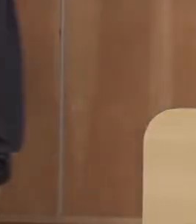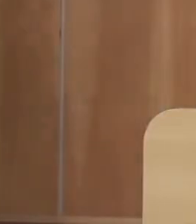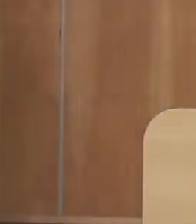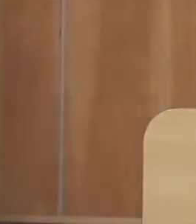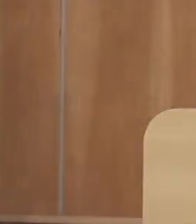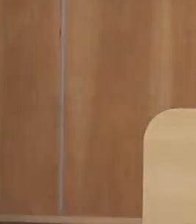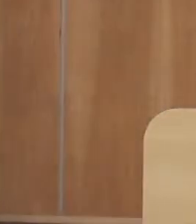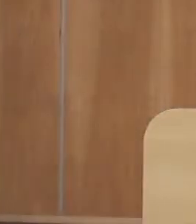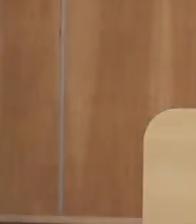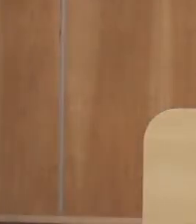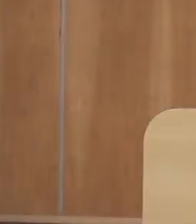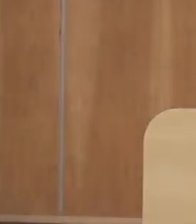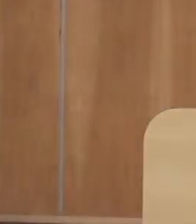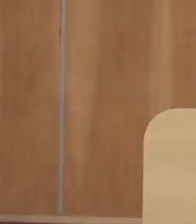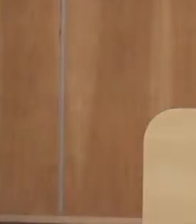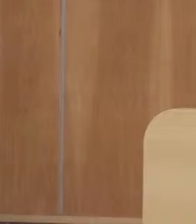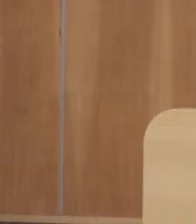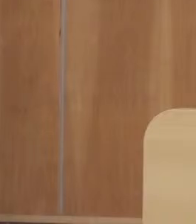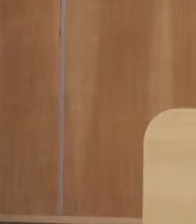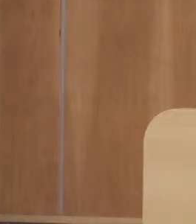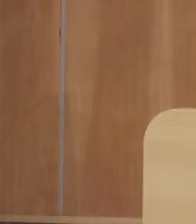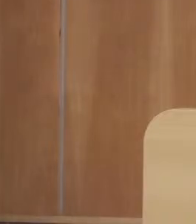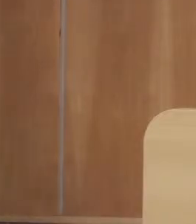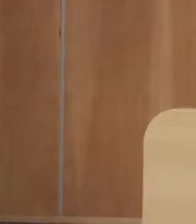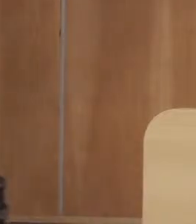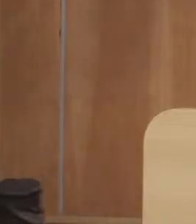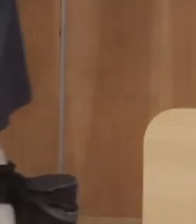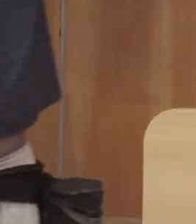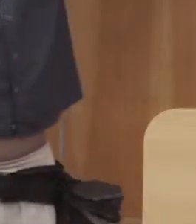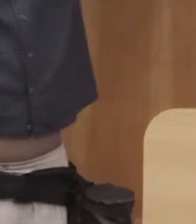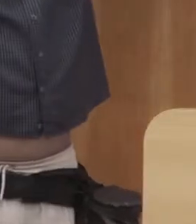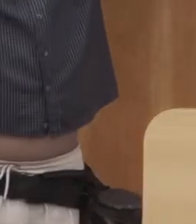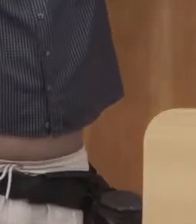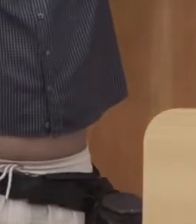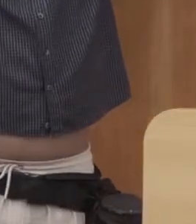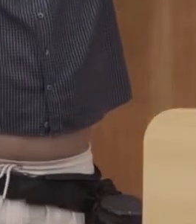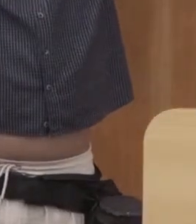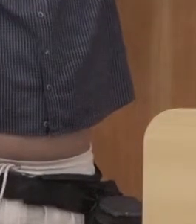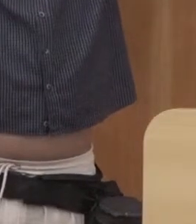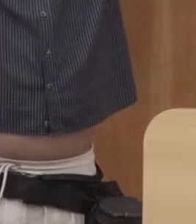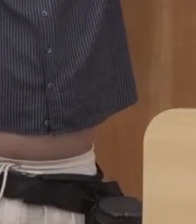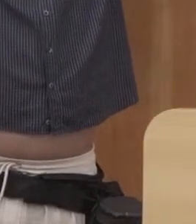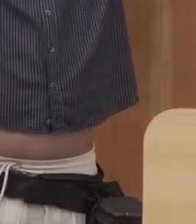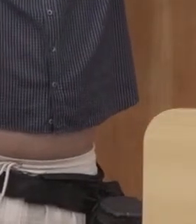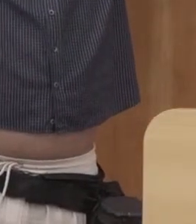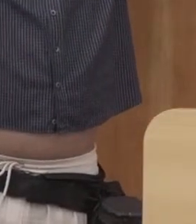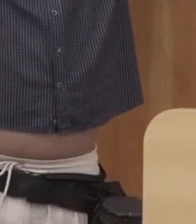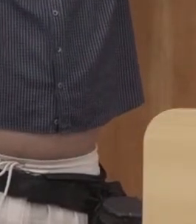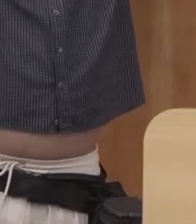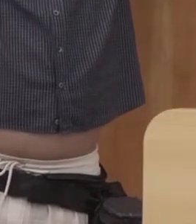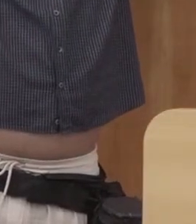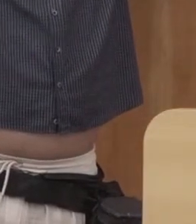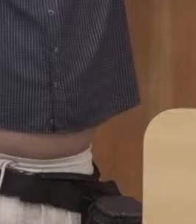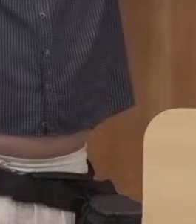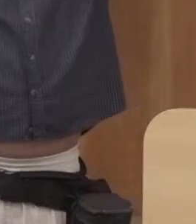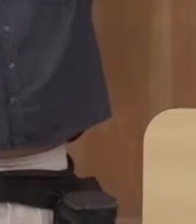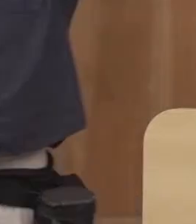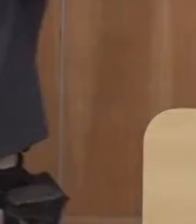desses trabalhadores. A Avibras, ela existe desde